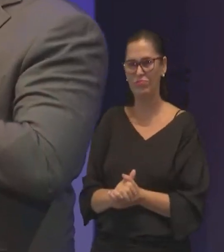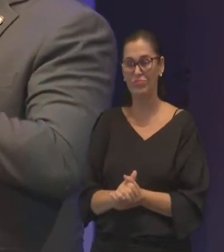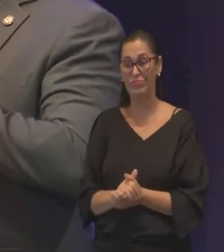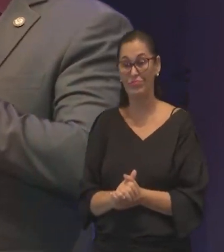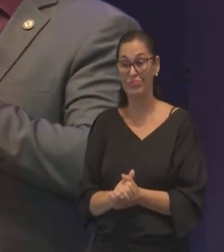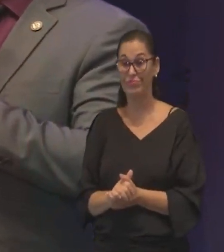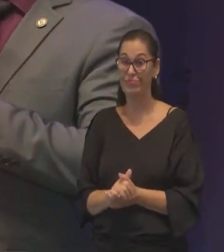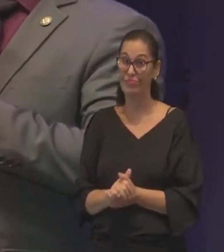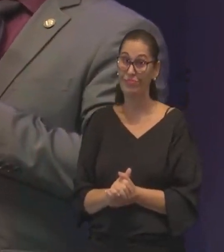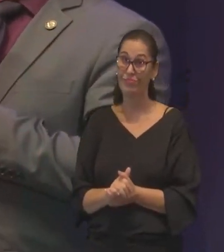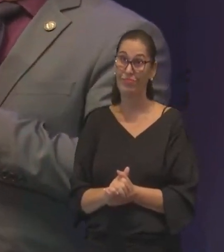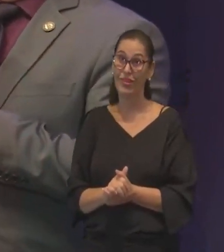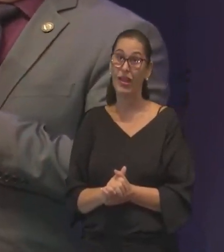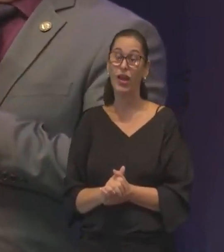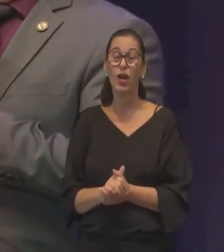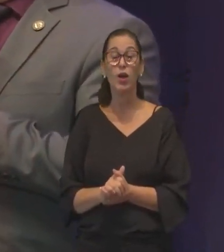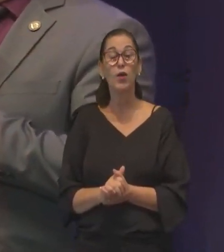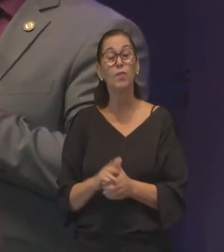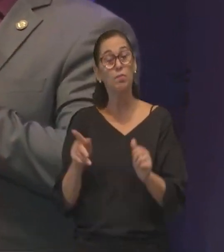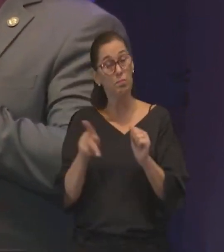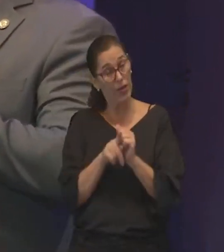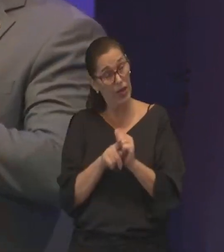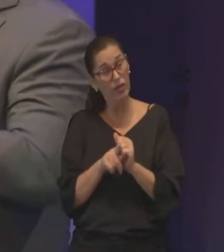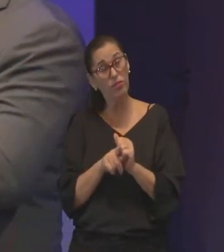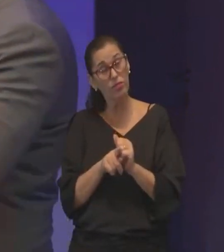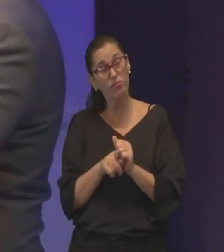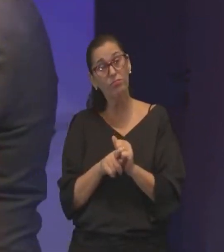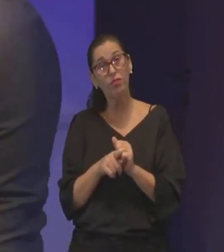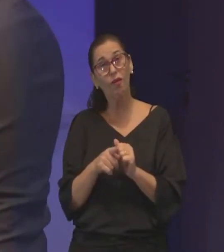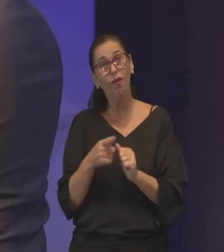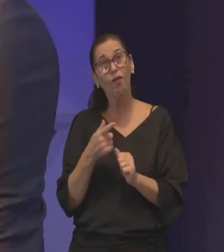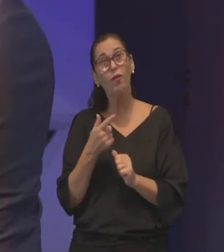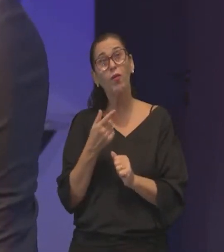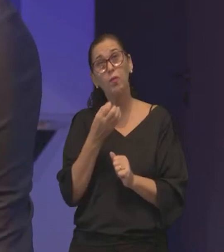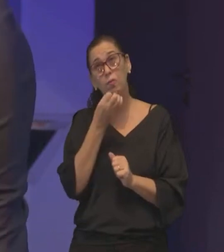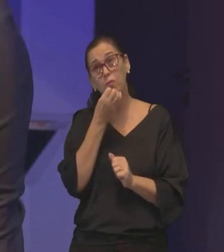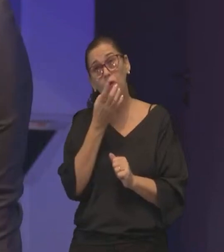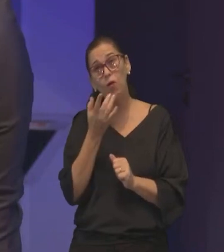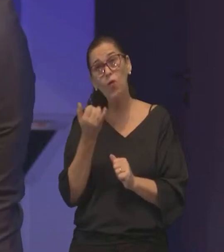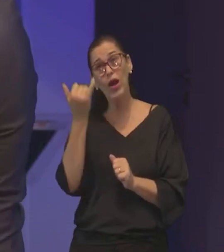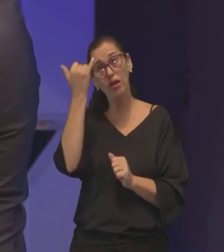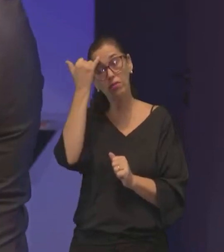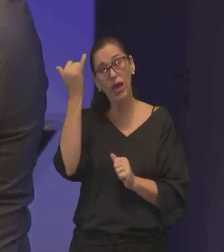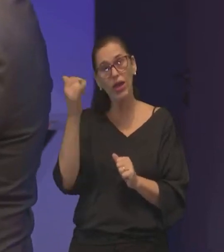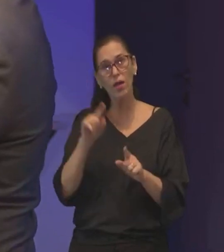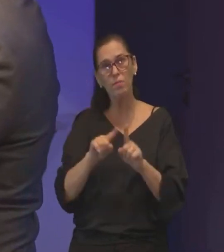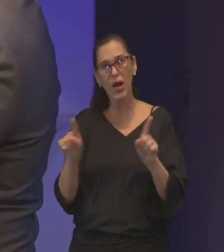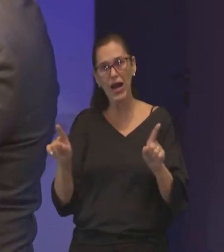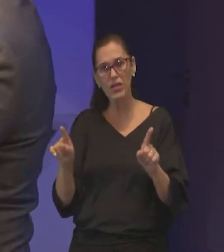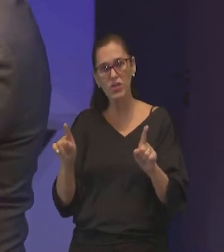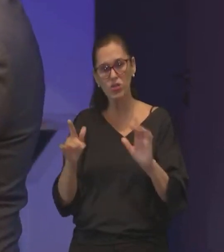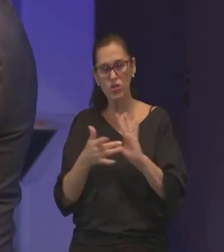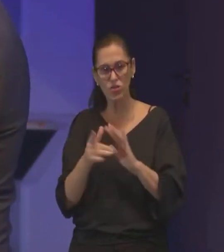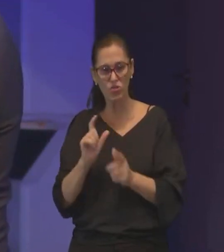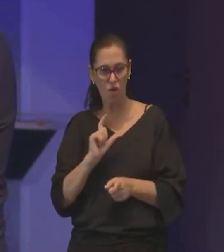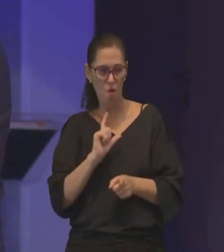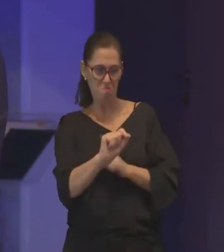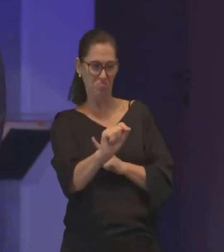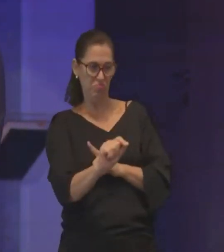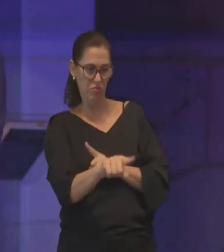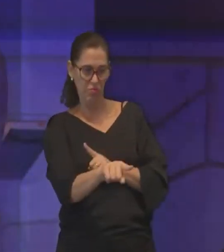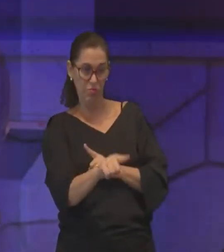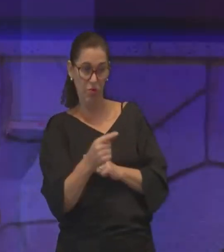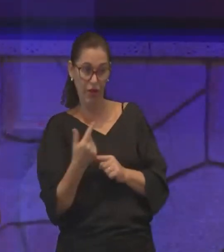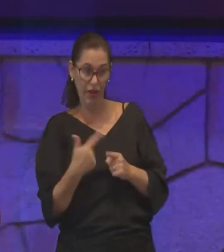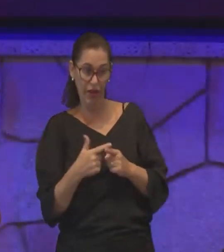Bem intencionado. Mas Jesus fala com ele assim: afasta, Satanás. Porque Pedro estava